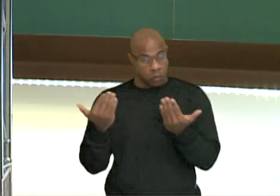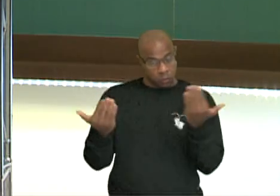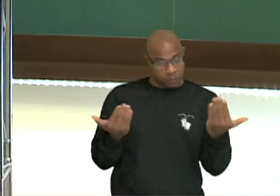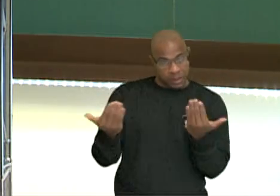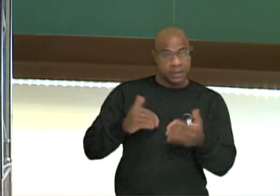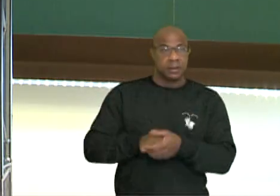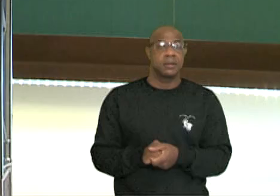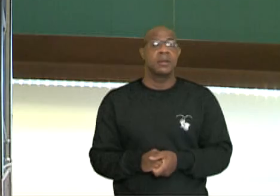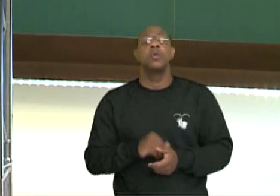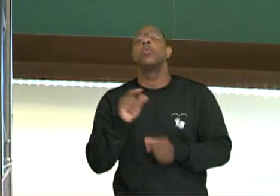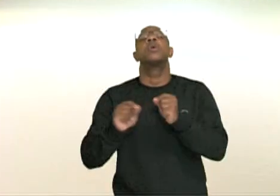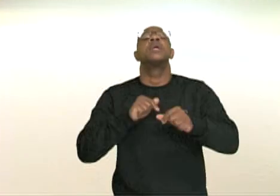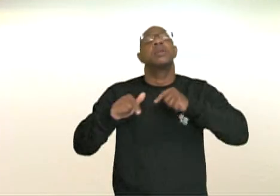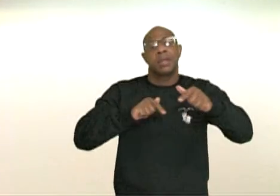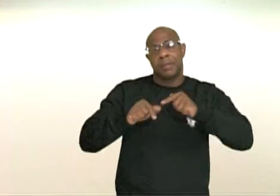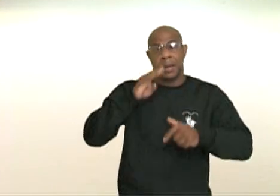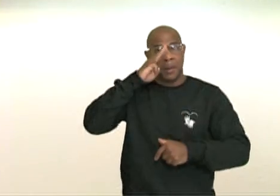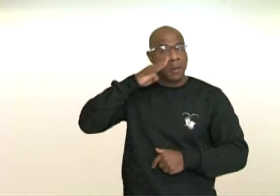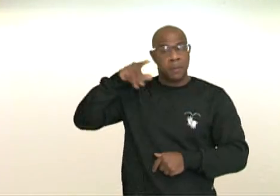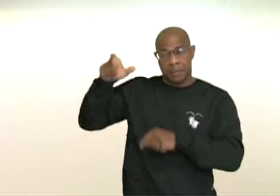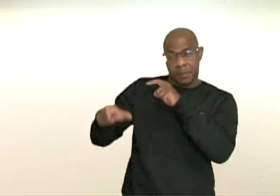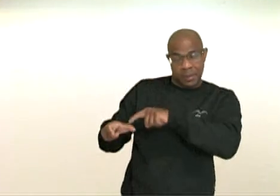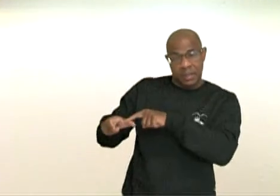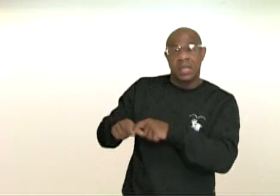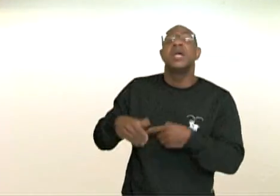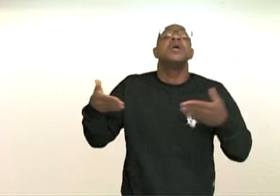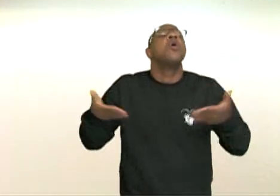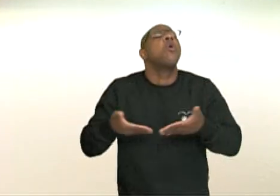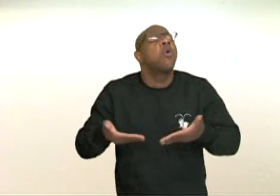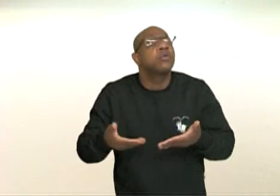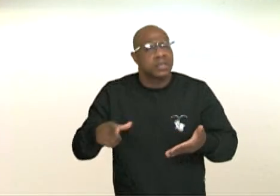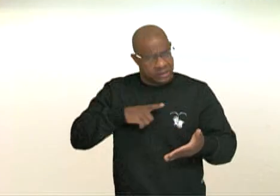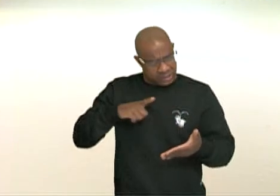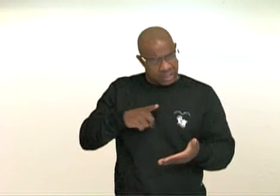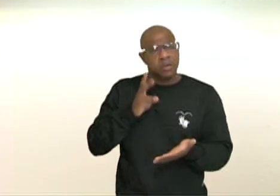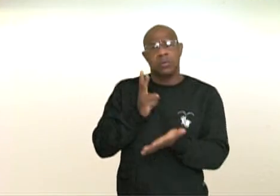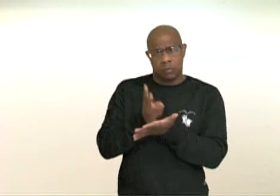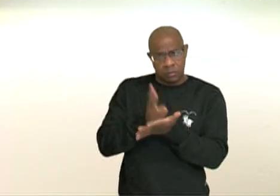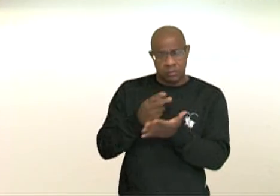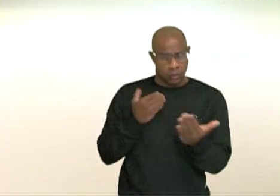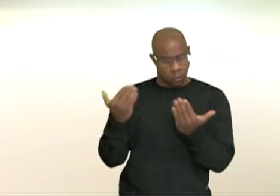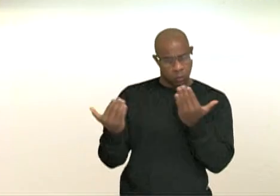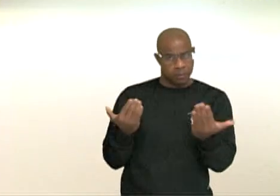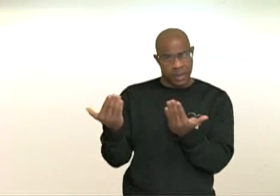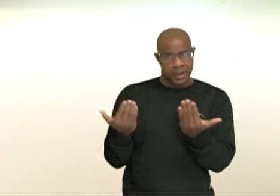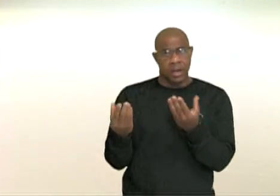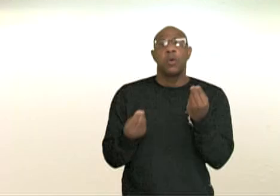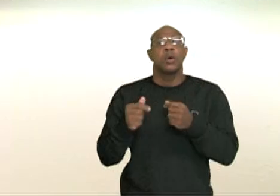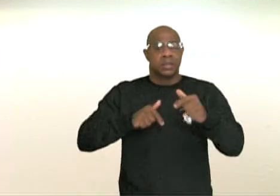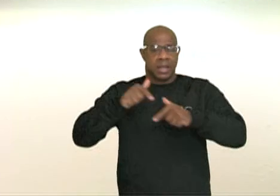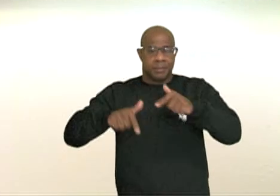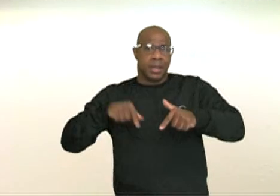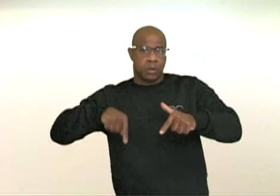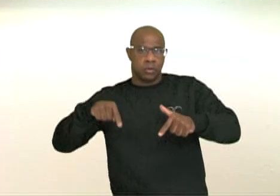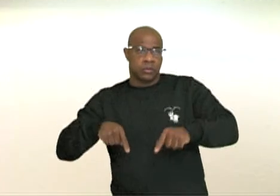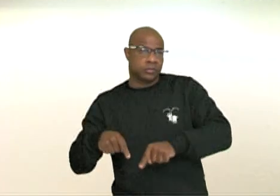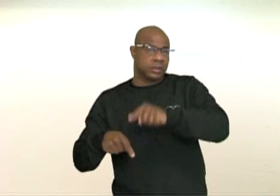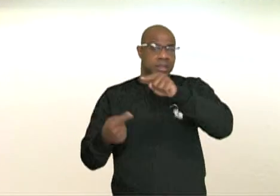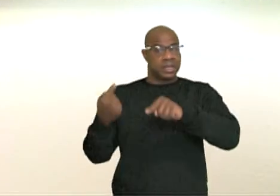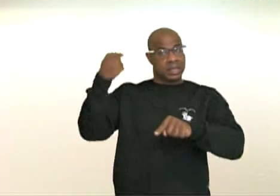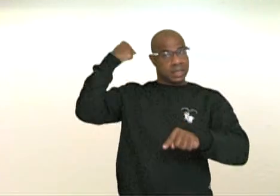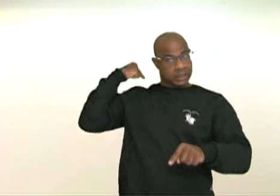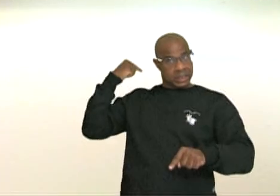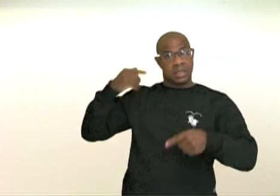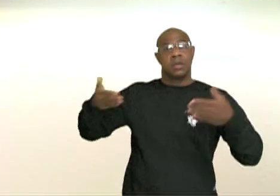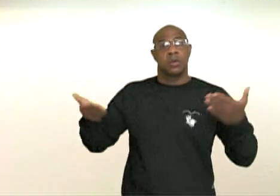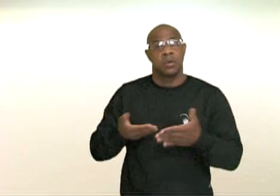gente sobre o que é o trabalho para o Marx e se hoje em dia ainda tem como comparar com como funcionava esse trabalho lá atrás